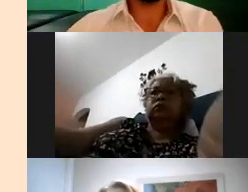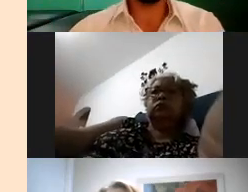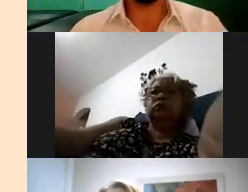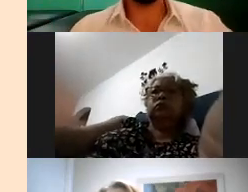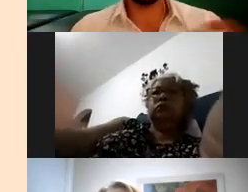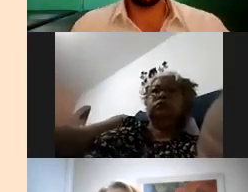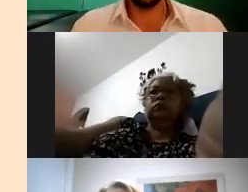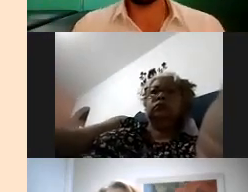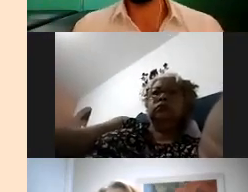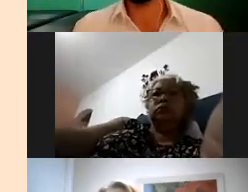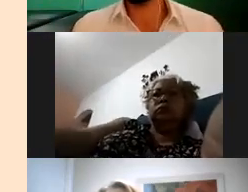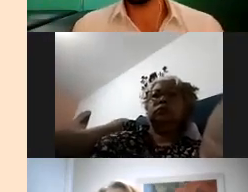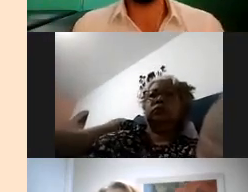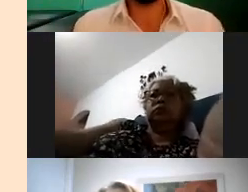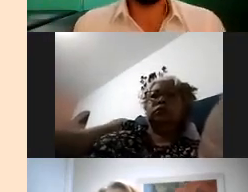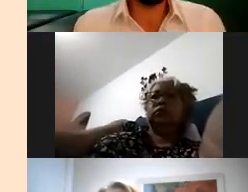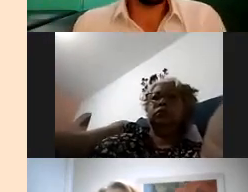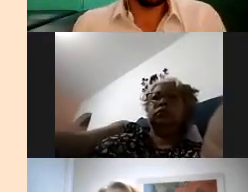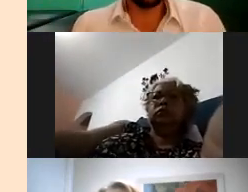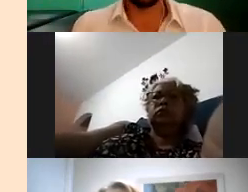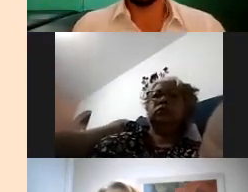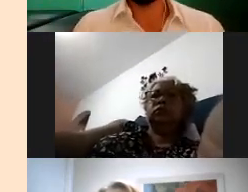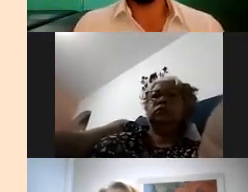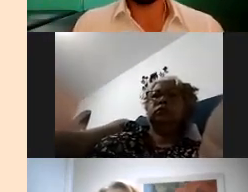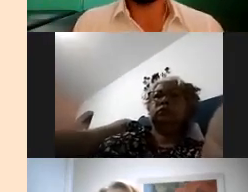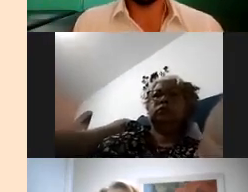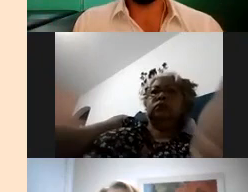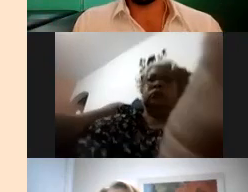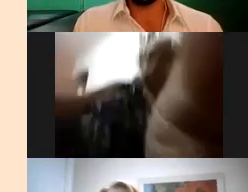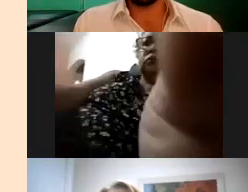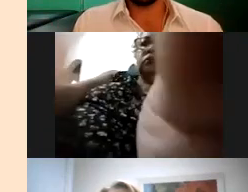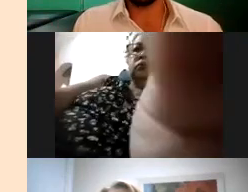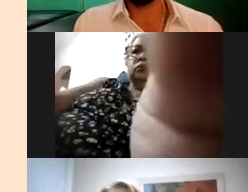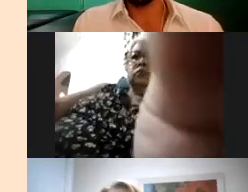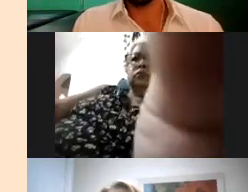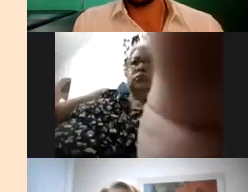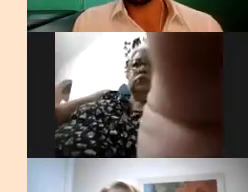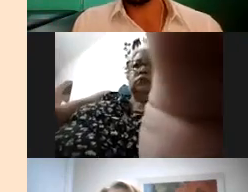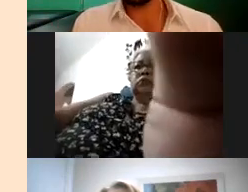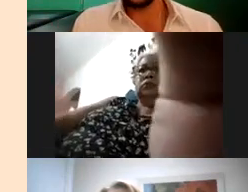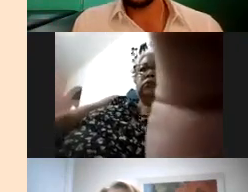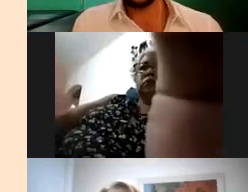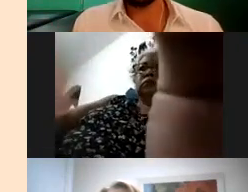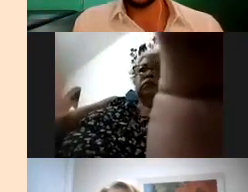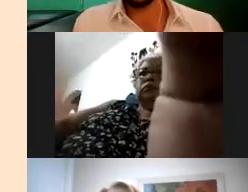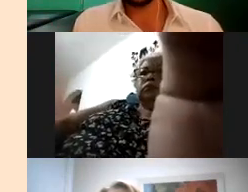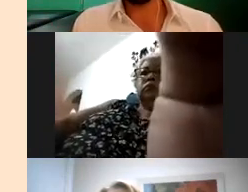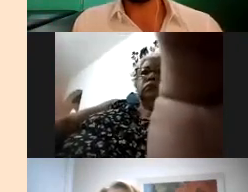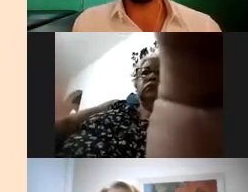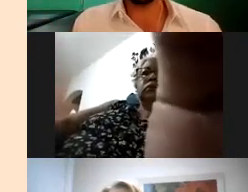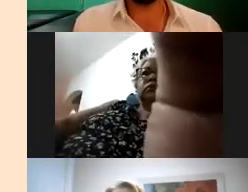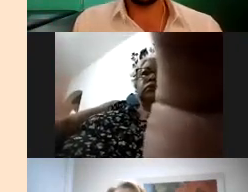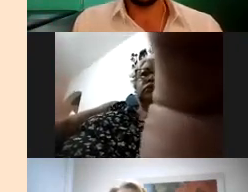de pequenos estereótipos, dentro de códigos e dentro de limitações. A deficiência dentro